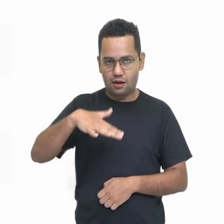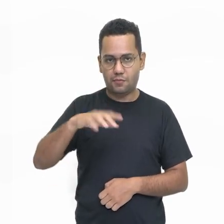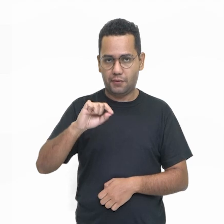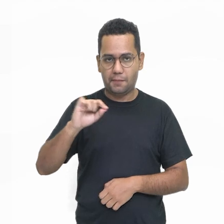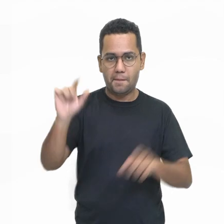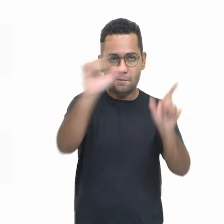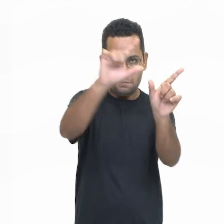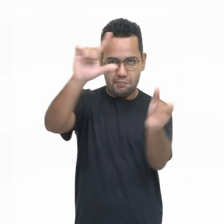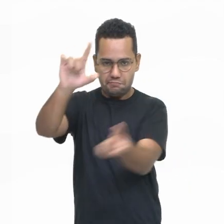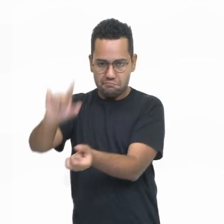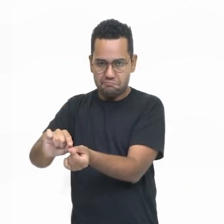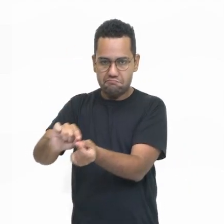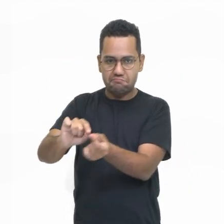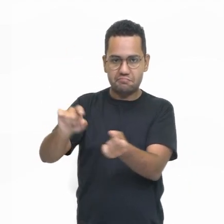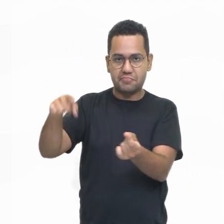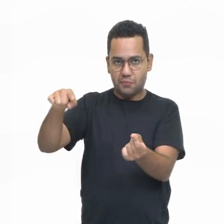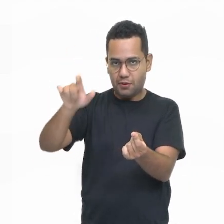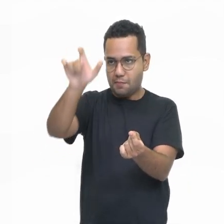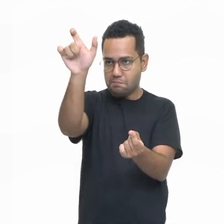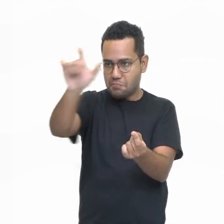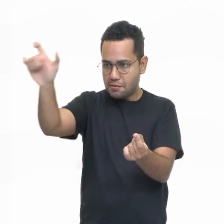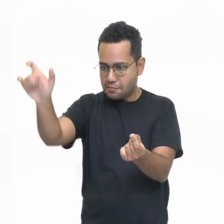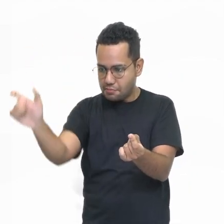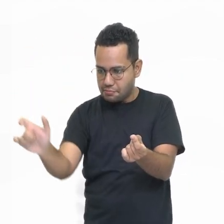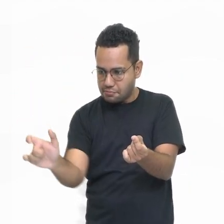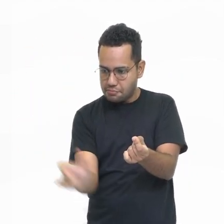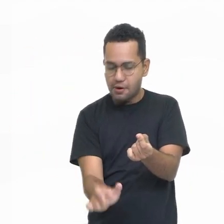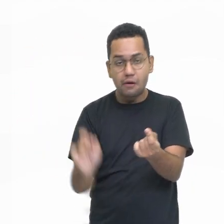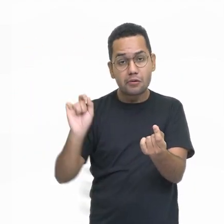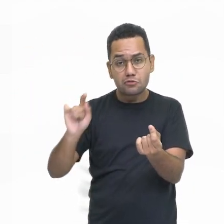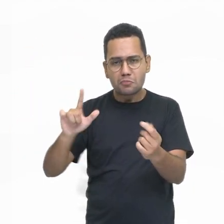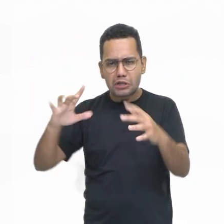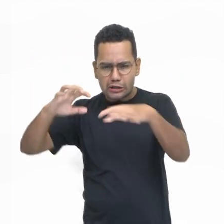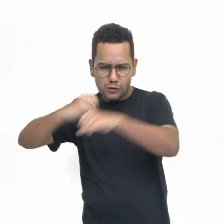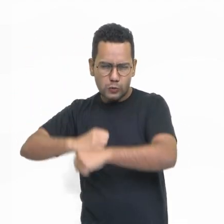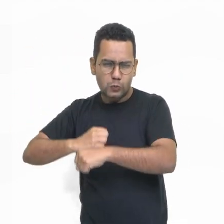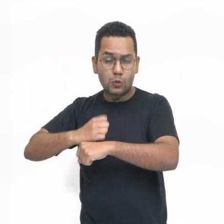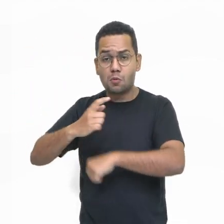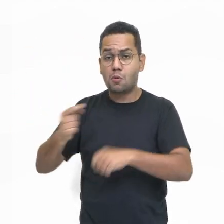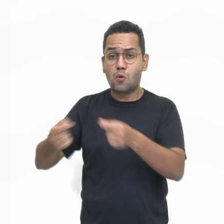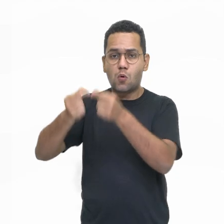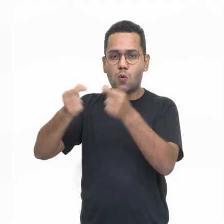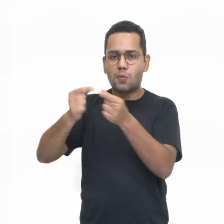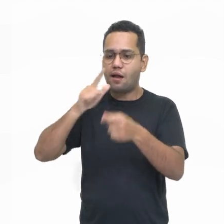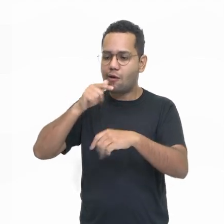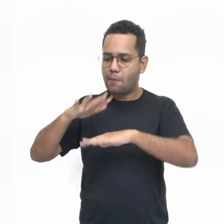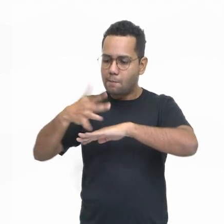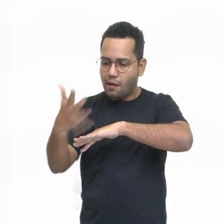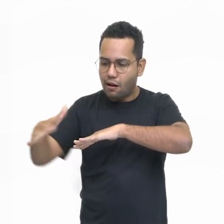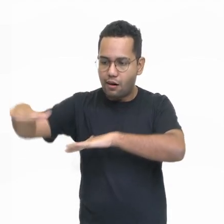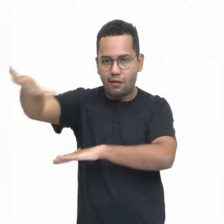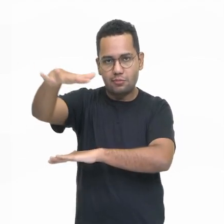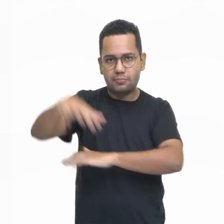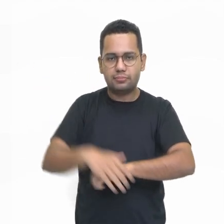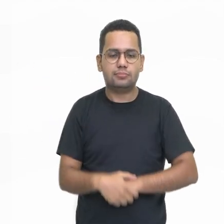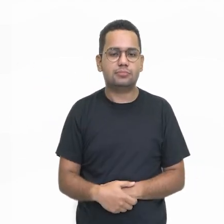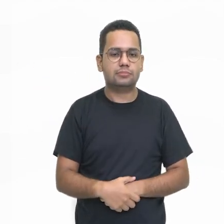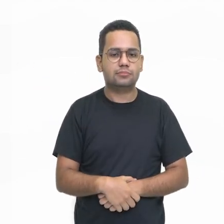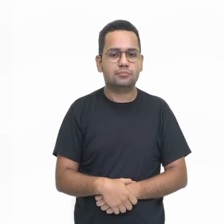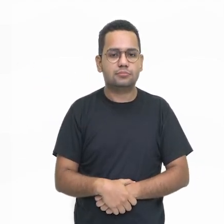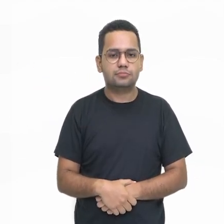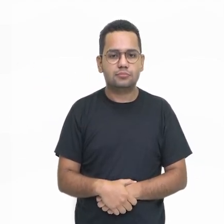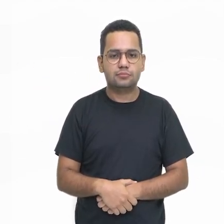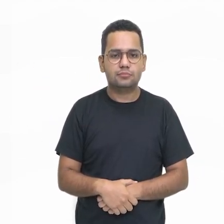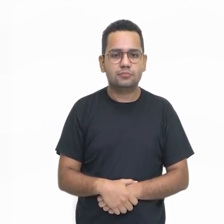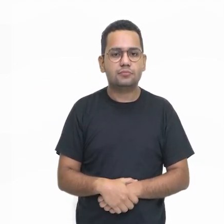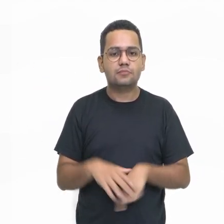Então, esse sistema está sendo representado para vocês aí, abrangendo aí toda a região litorânea do país, né? Vai além